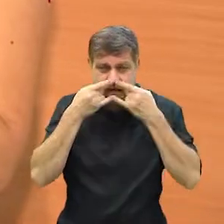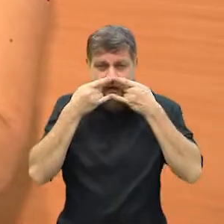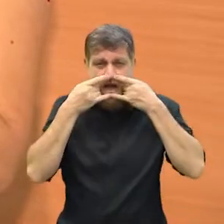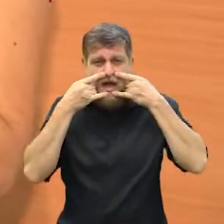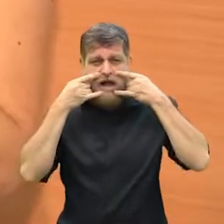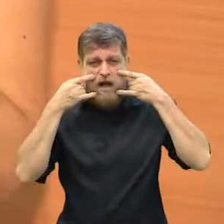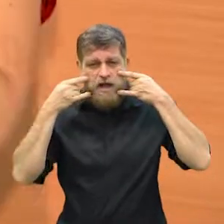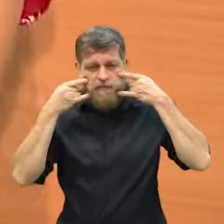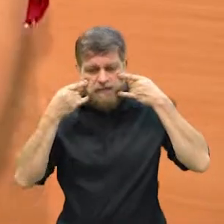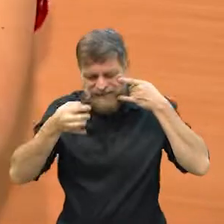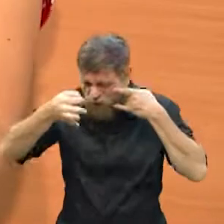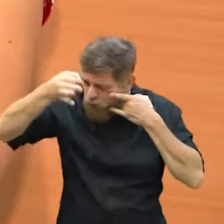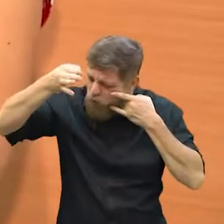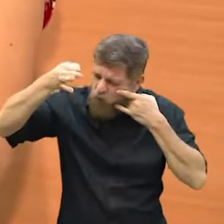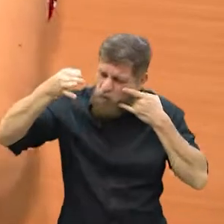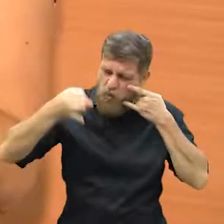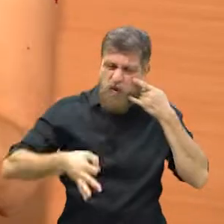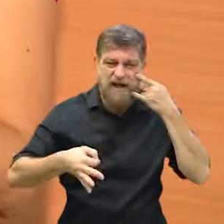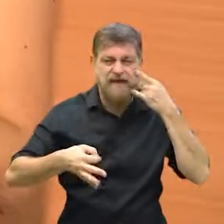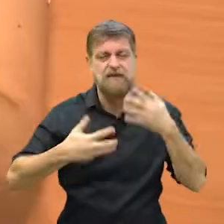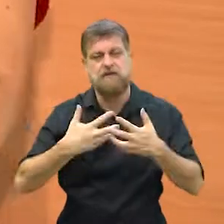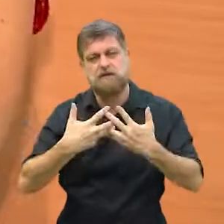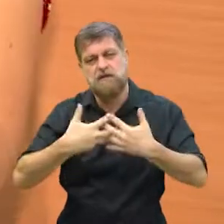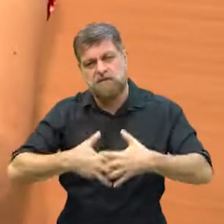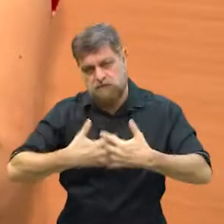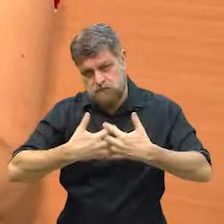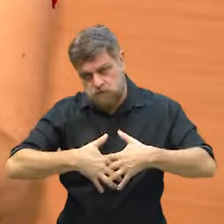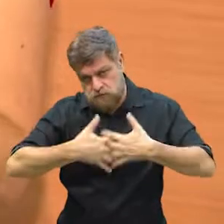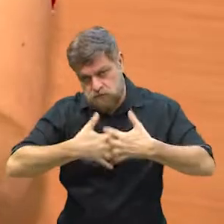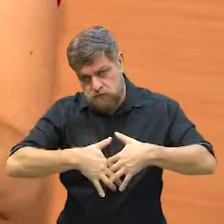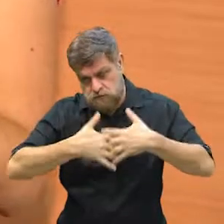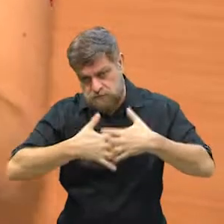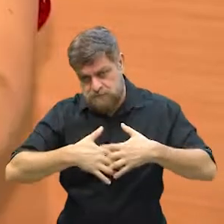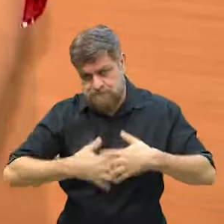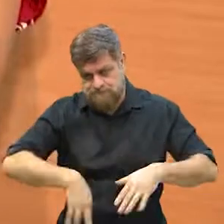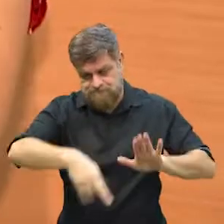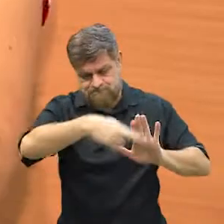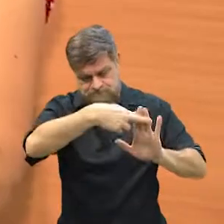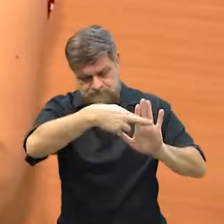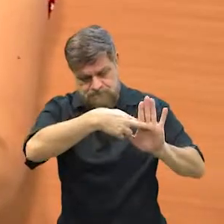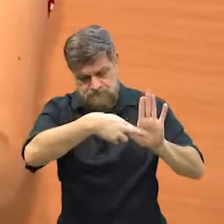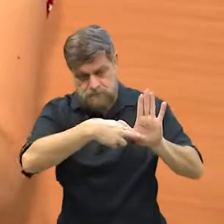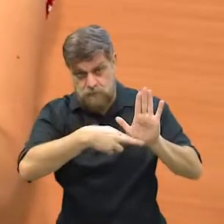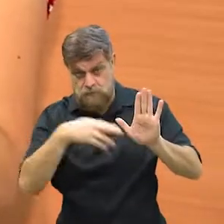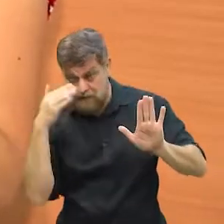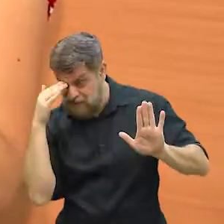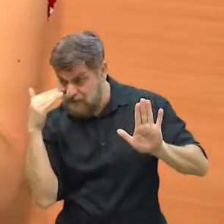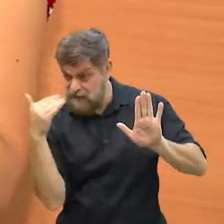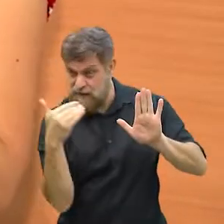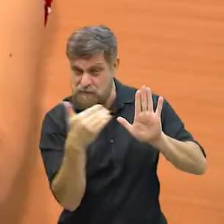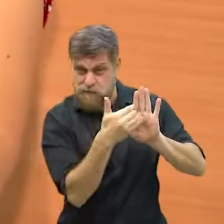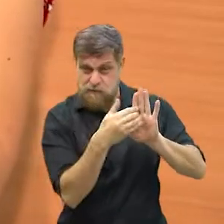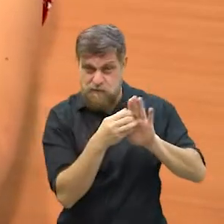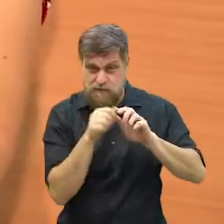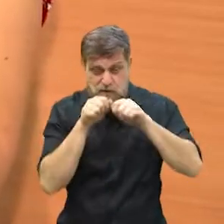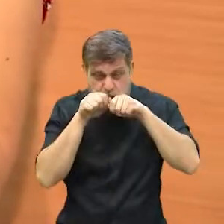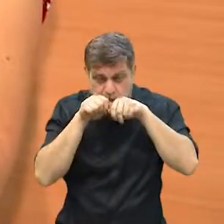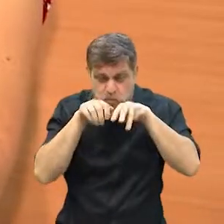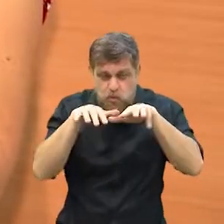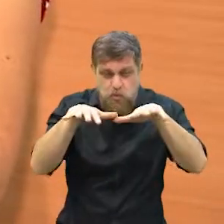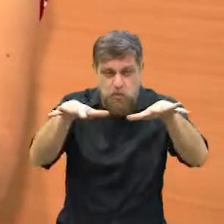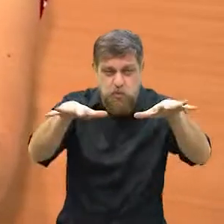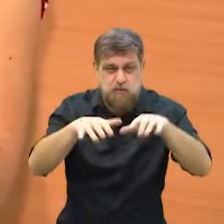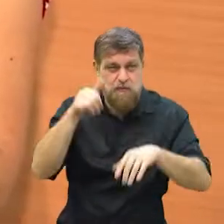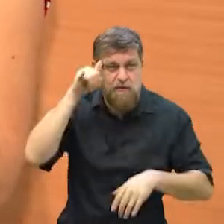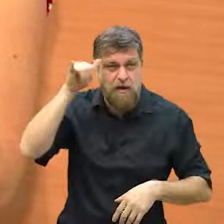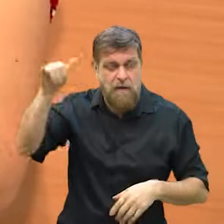a máscara que mais eficiente, que segue aí os critérios para evitar a disseminação